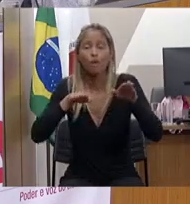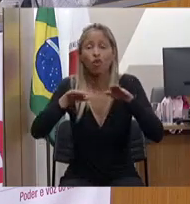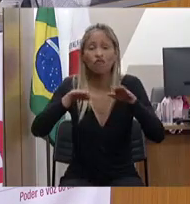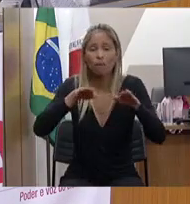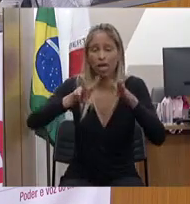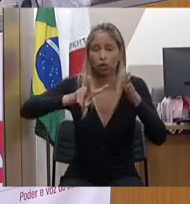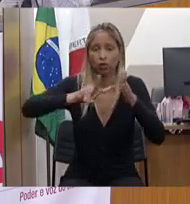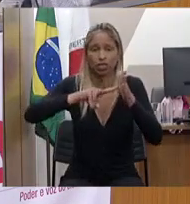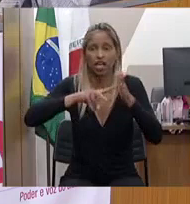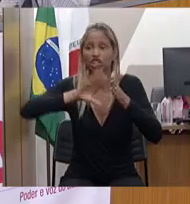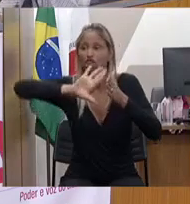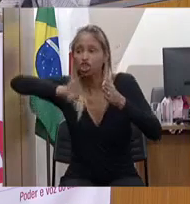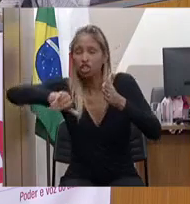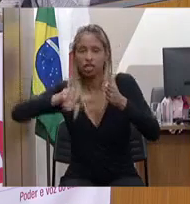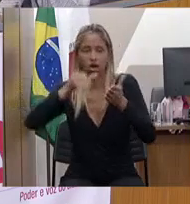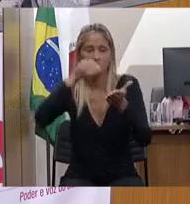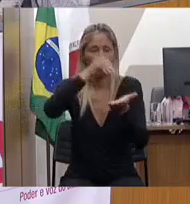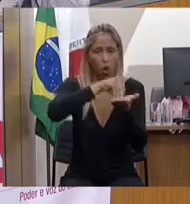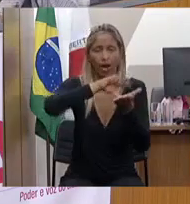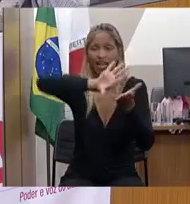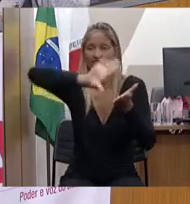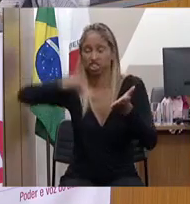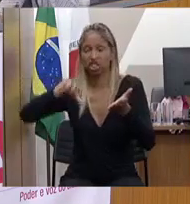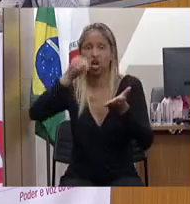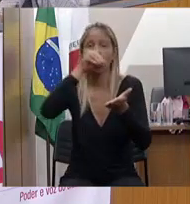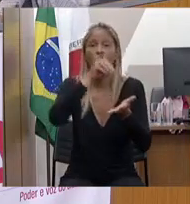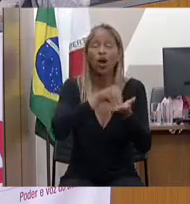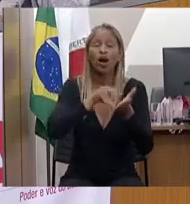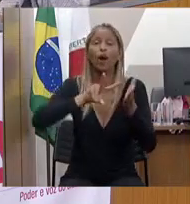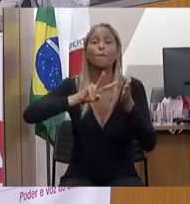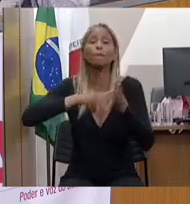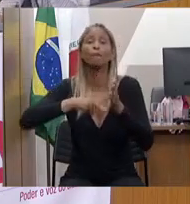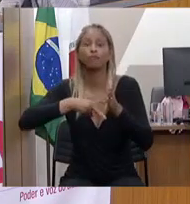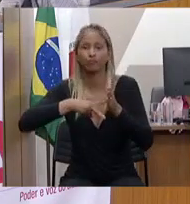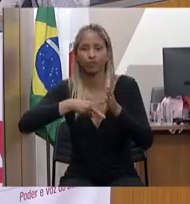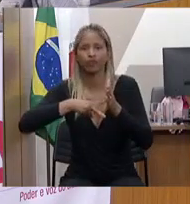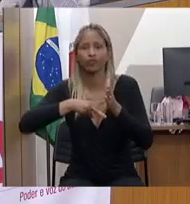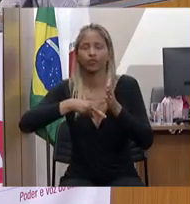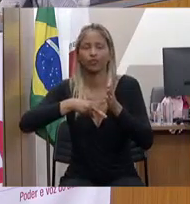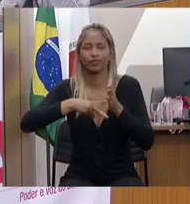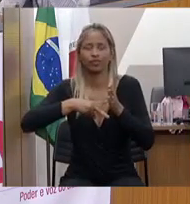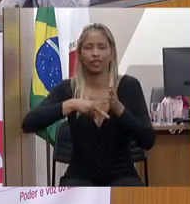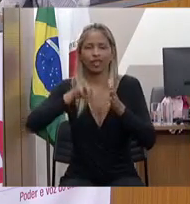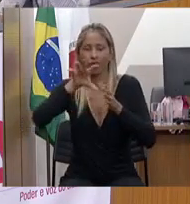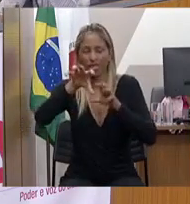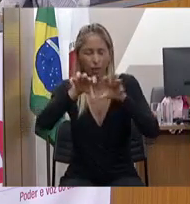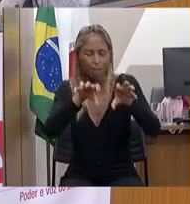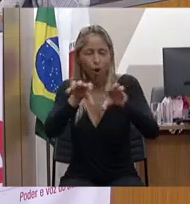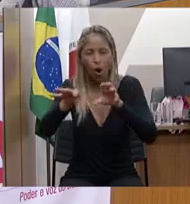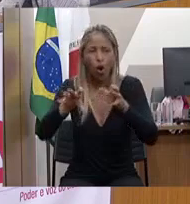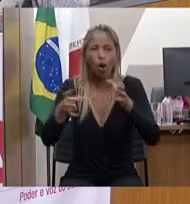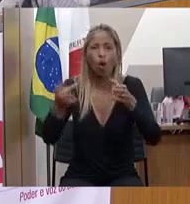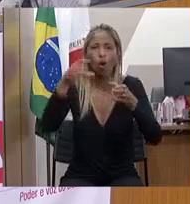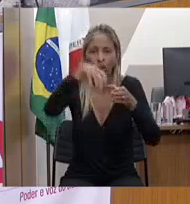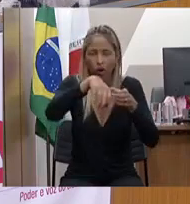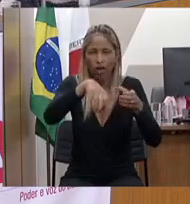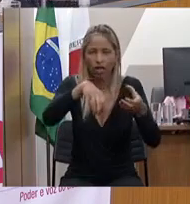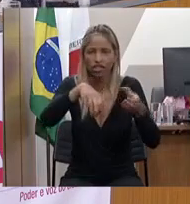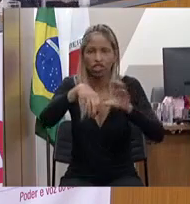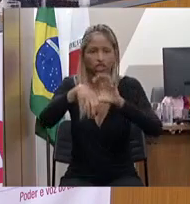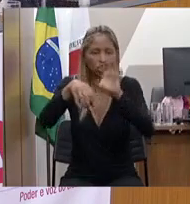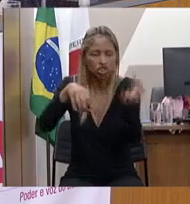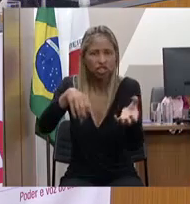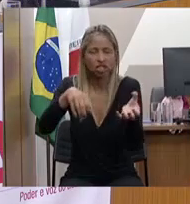sindicais sociais e nós estamos vivendo no estado seja não precisa do trabalho seja na universidade